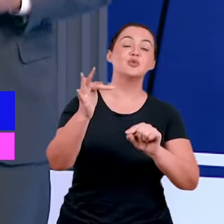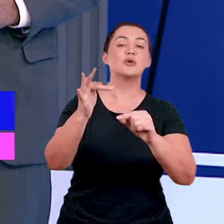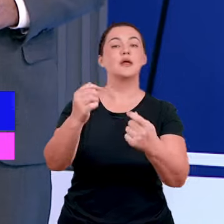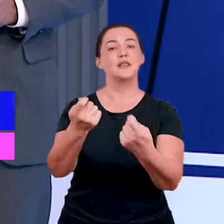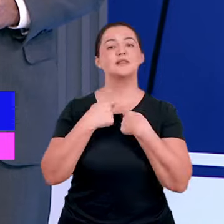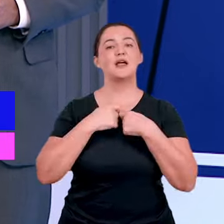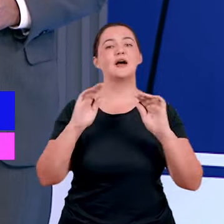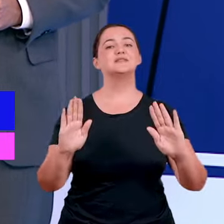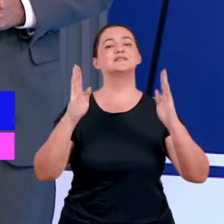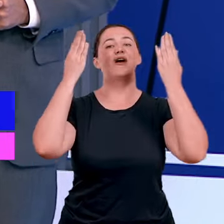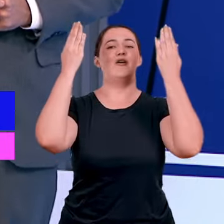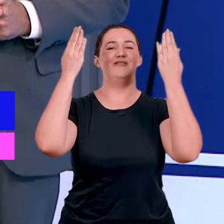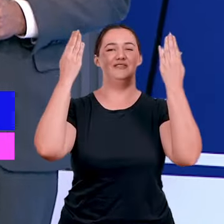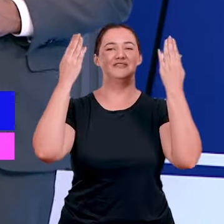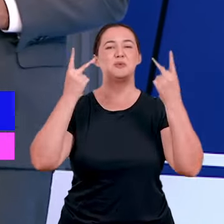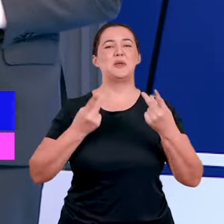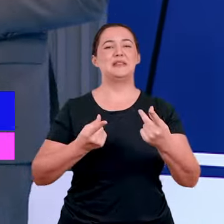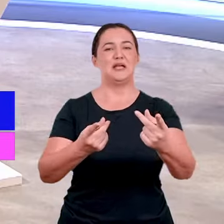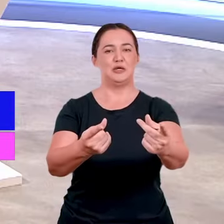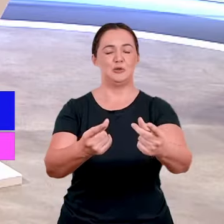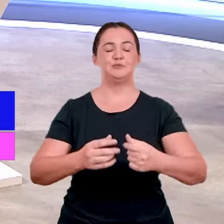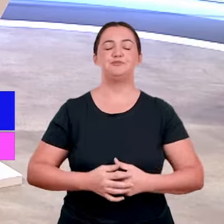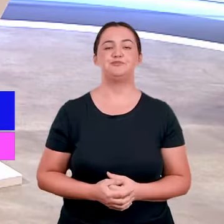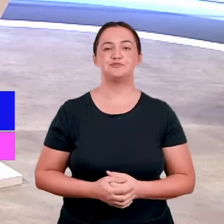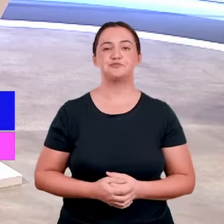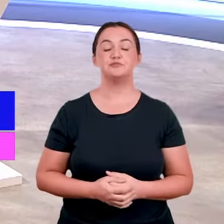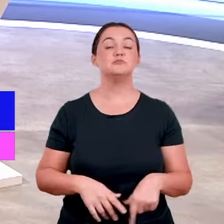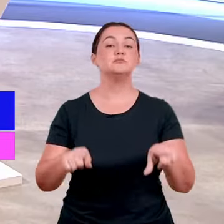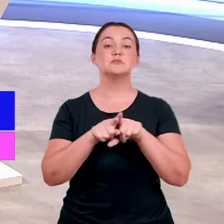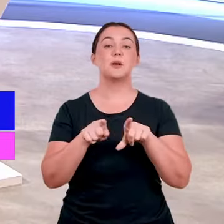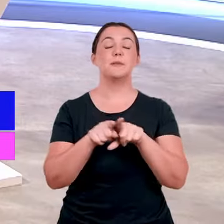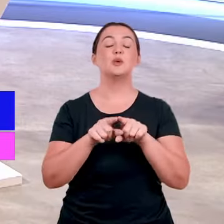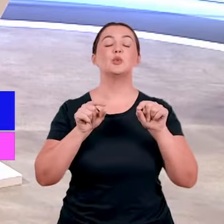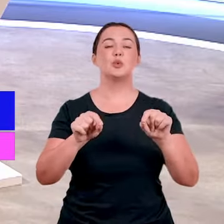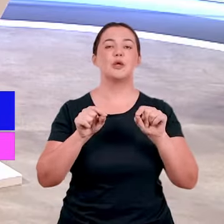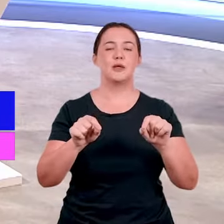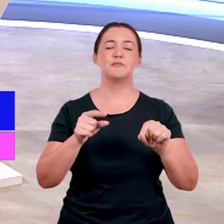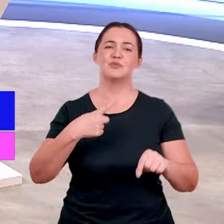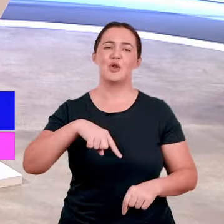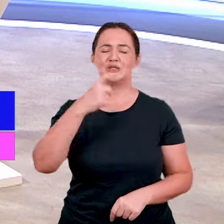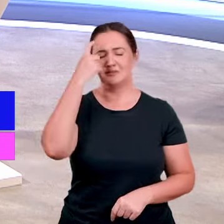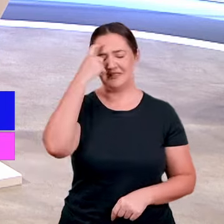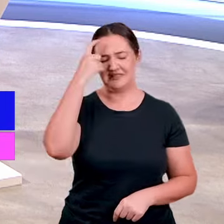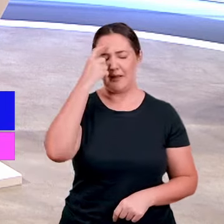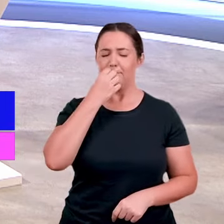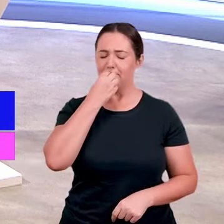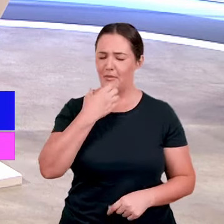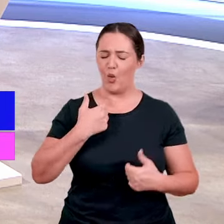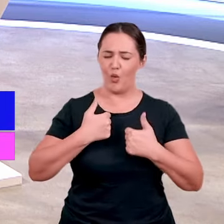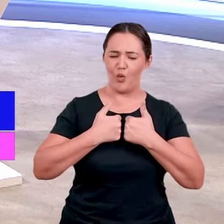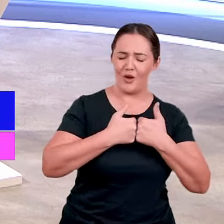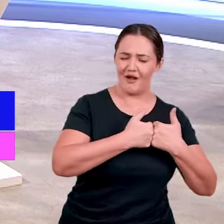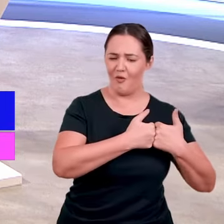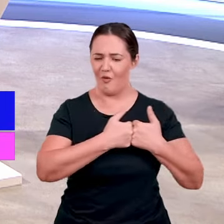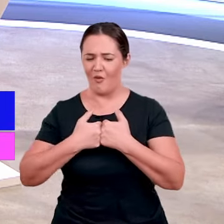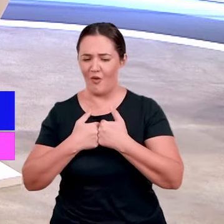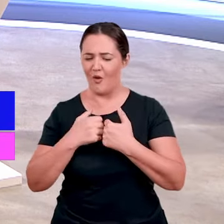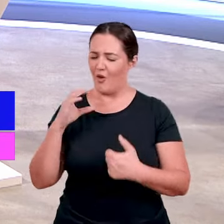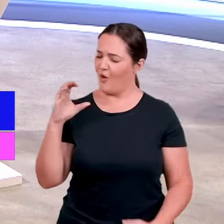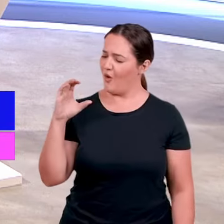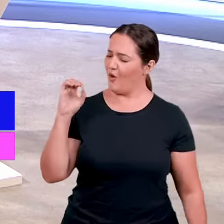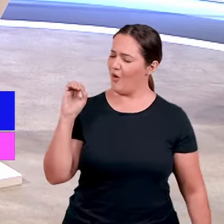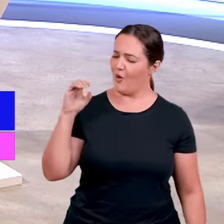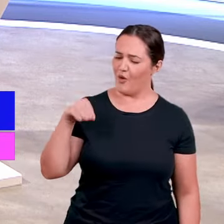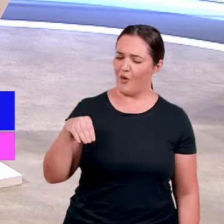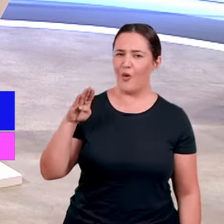salvação e eternidade. Há um outro ponto importante também ao pensar nesse bom combate da fé,